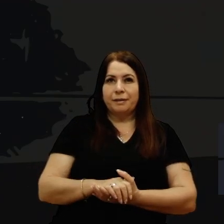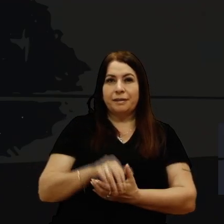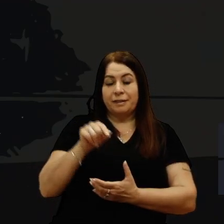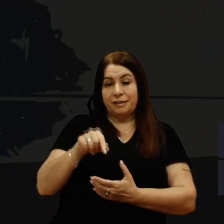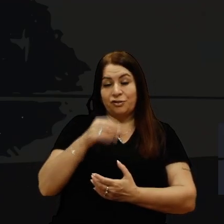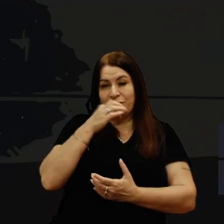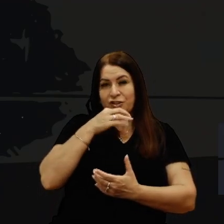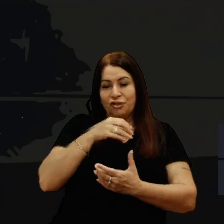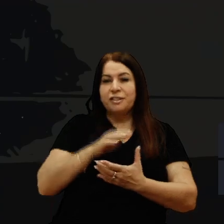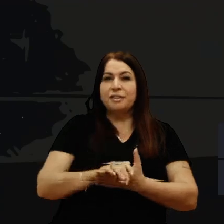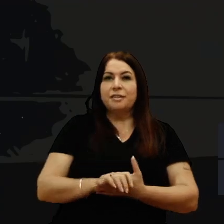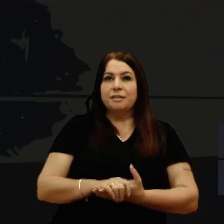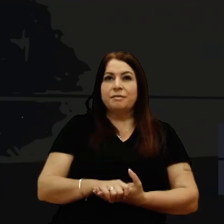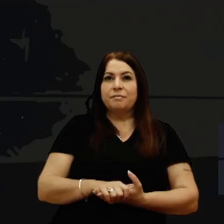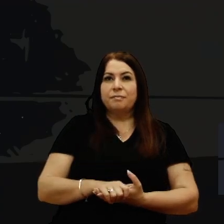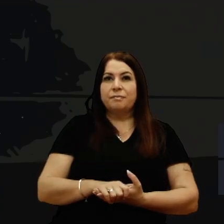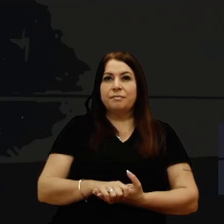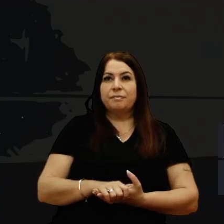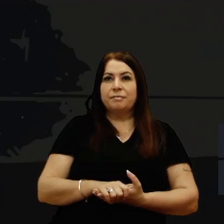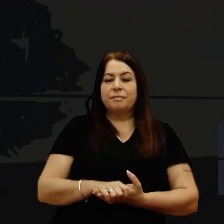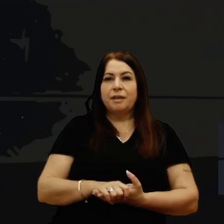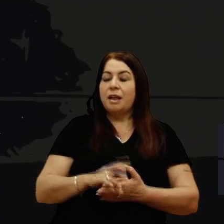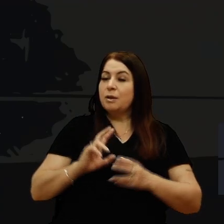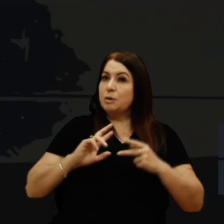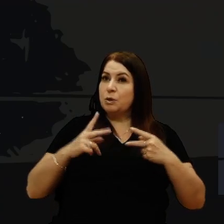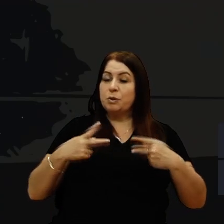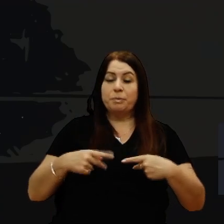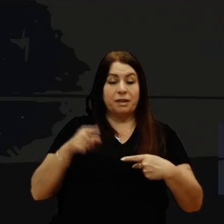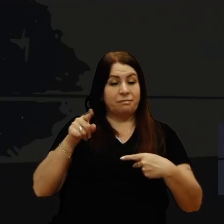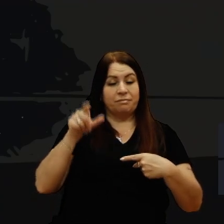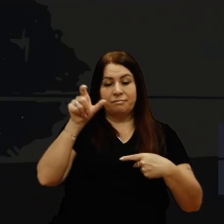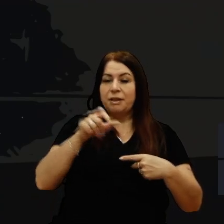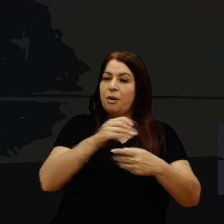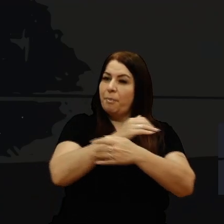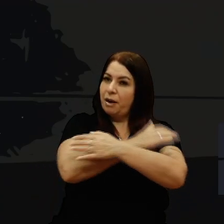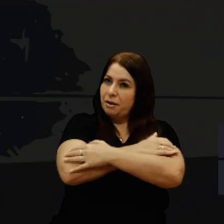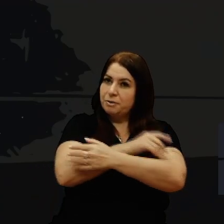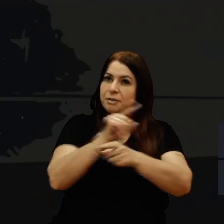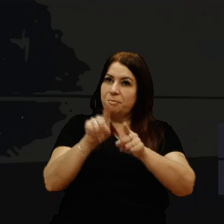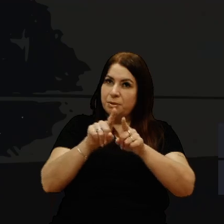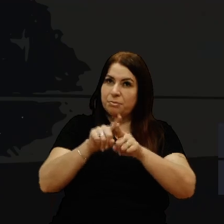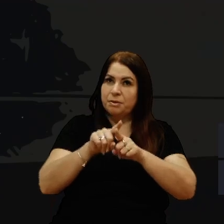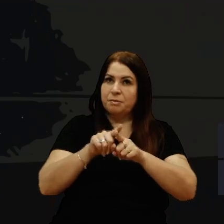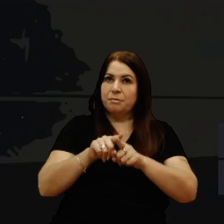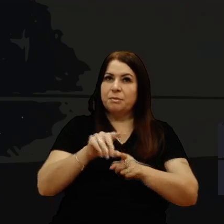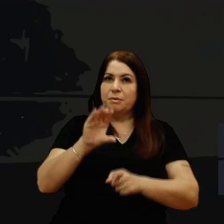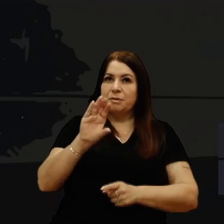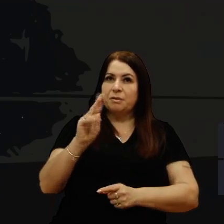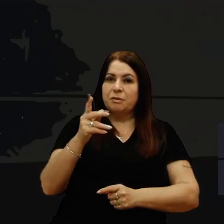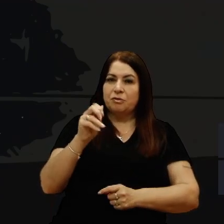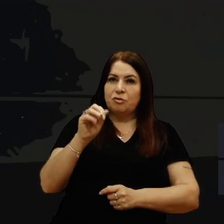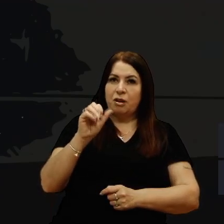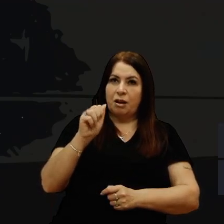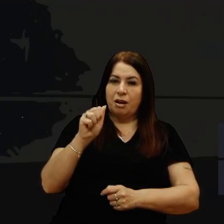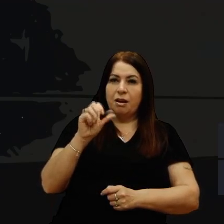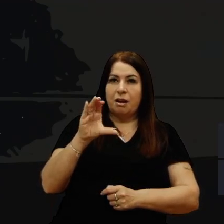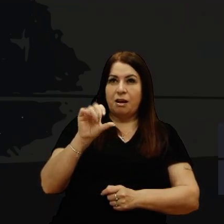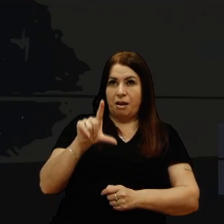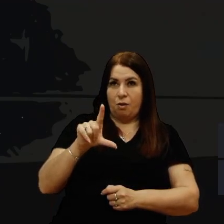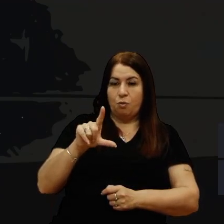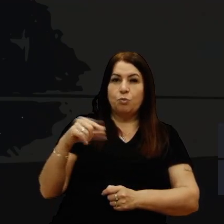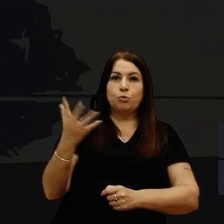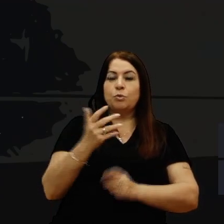Caxias, né? É um ser humano esse Coringa aí. Eu quero mandar um abraço também para o Chacal, para toda a equipe aí